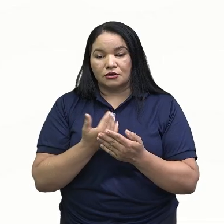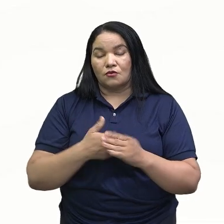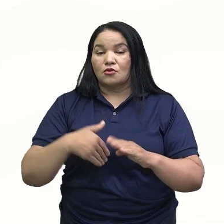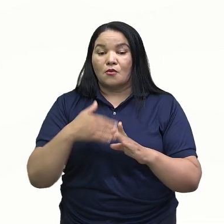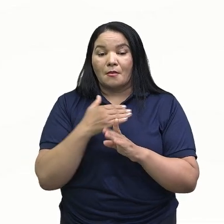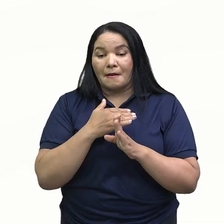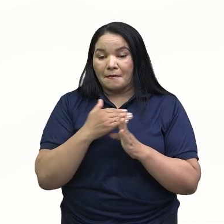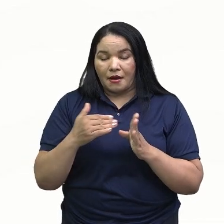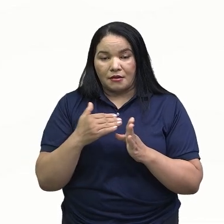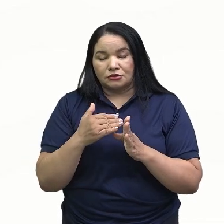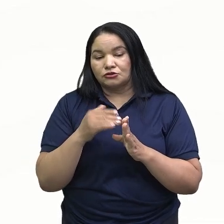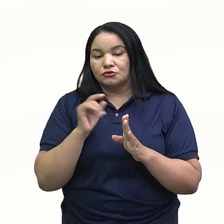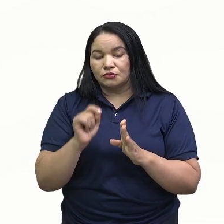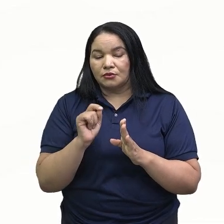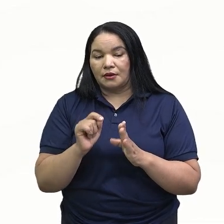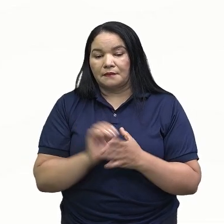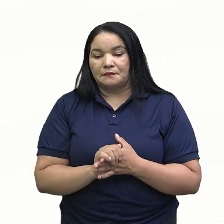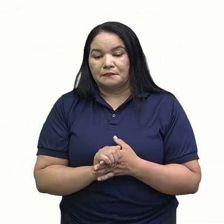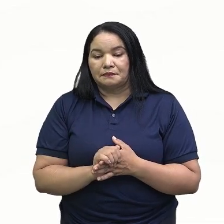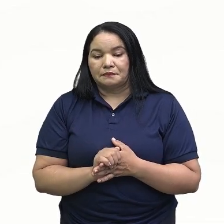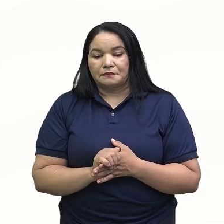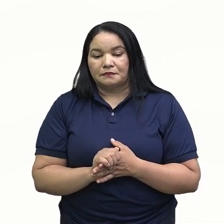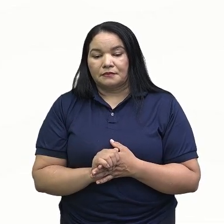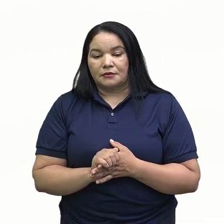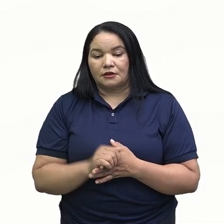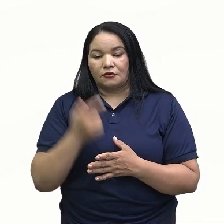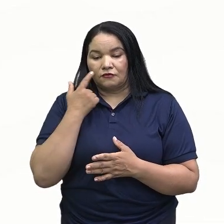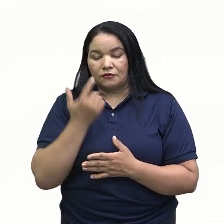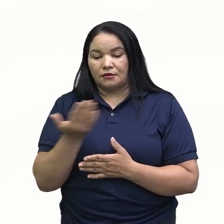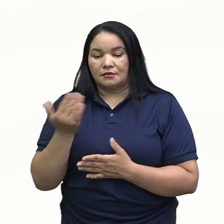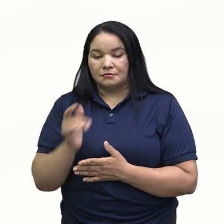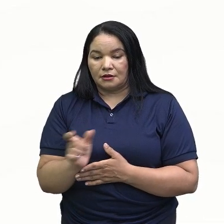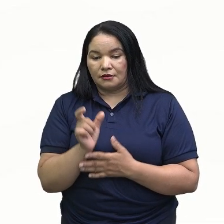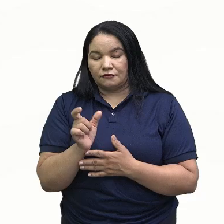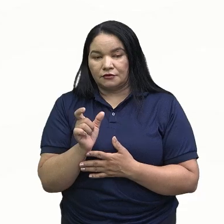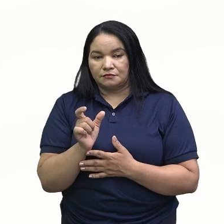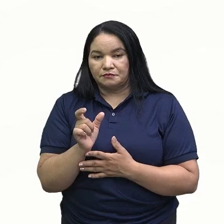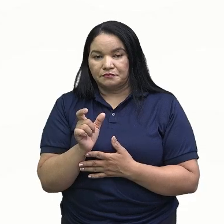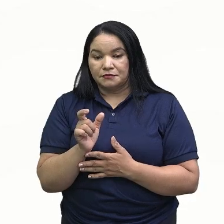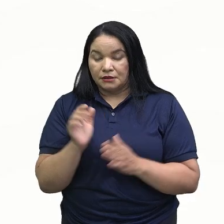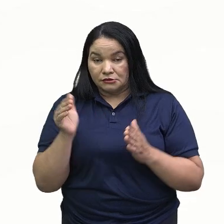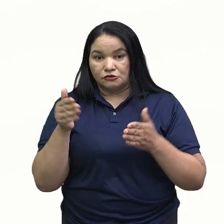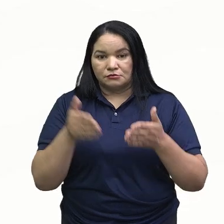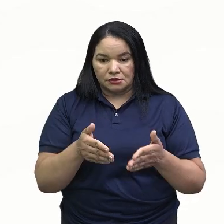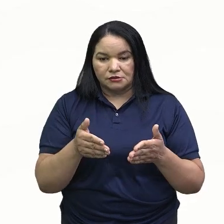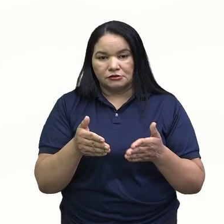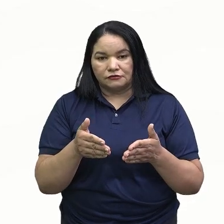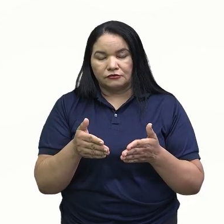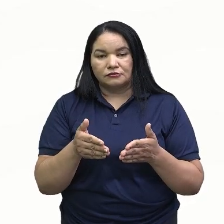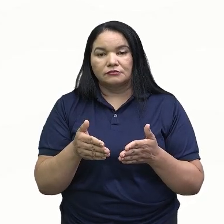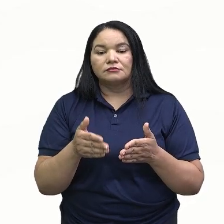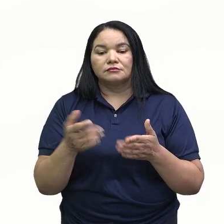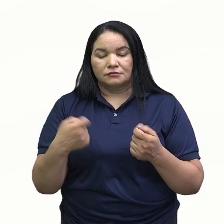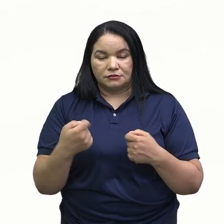de um especificador, olha só essa palavra aqui. No plural, né? Nós temos um especificador no plural, o